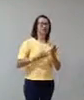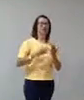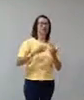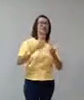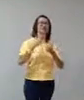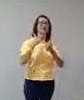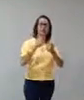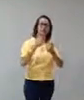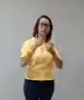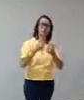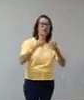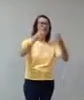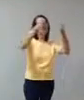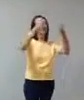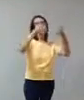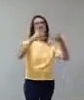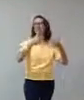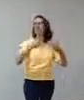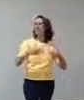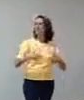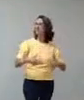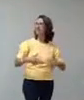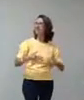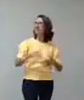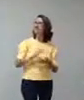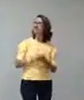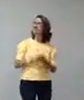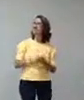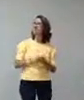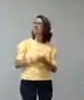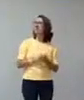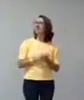falando da indissociabilidade entre arte e ciência.